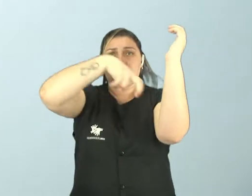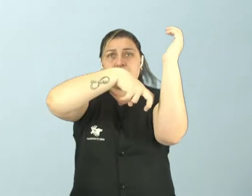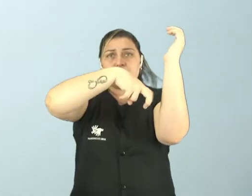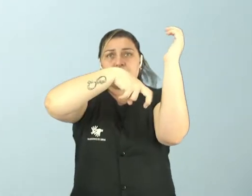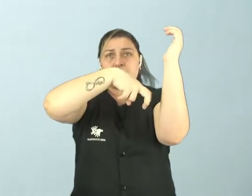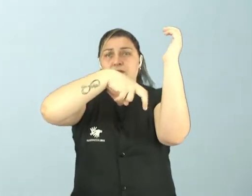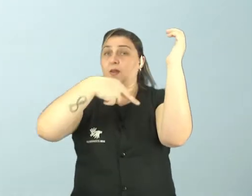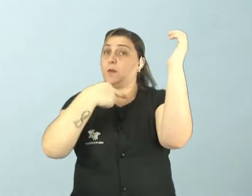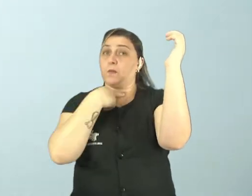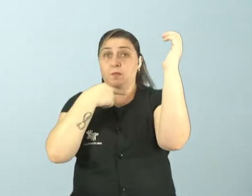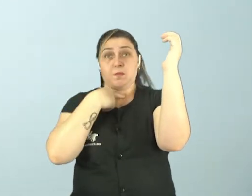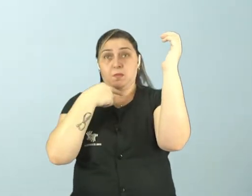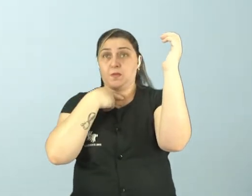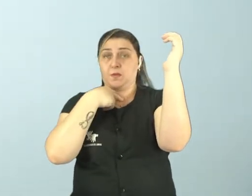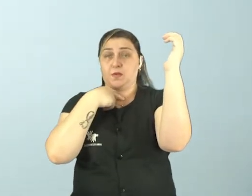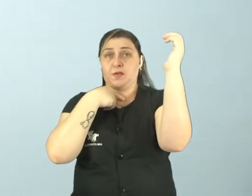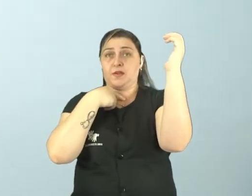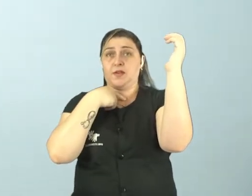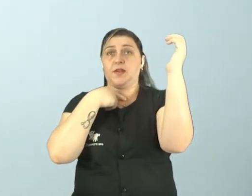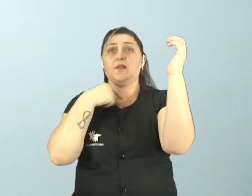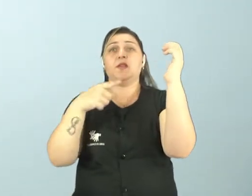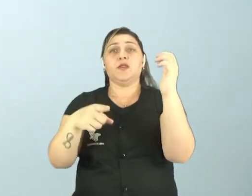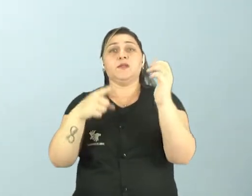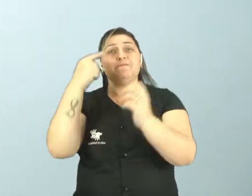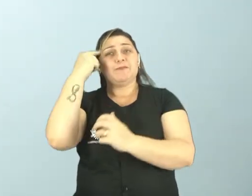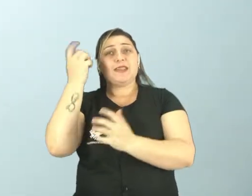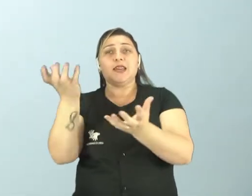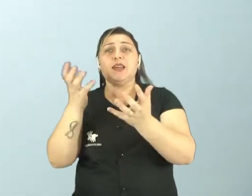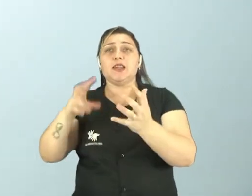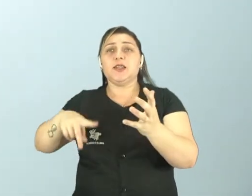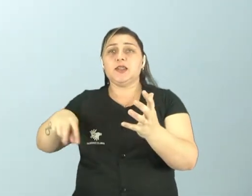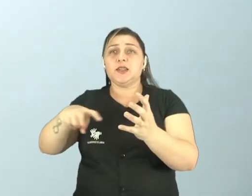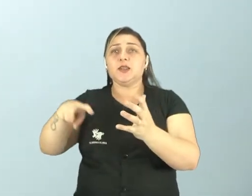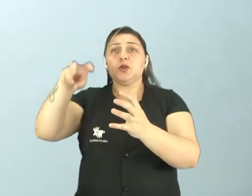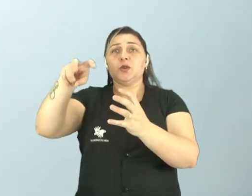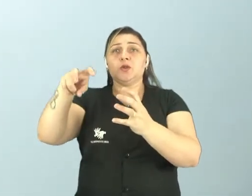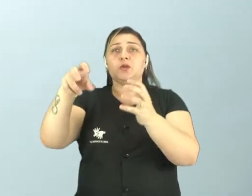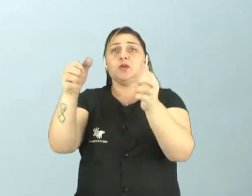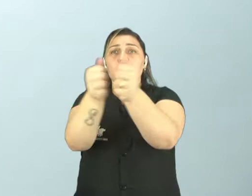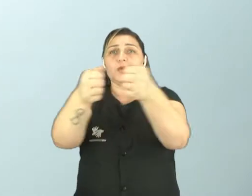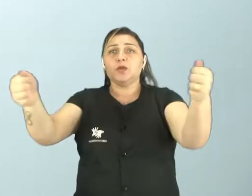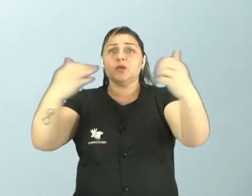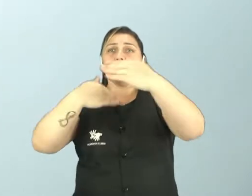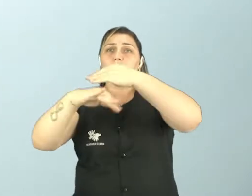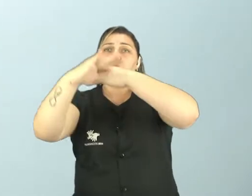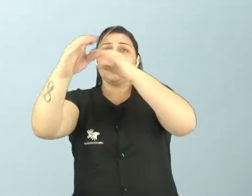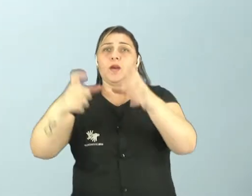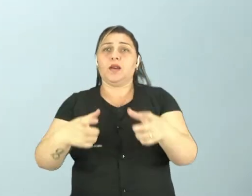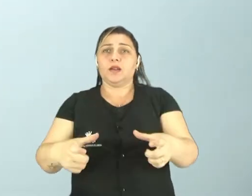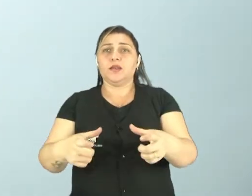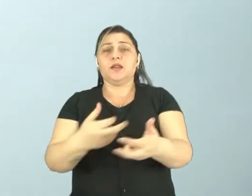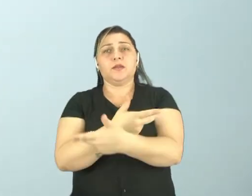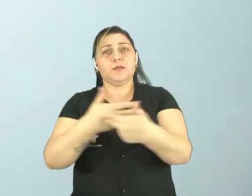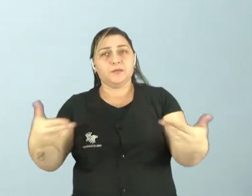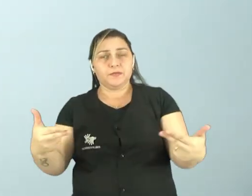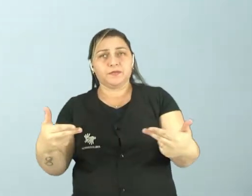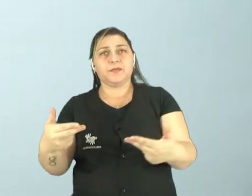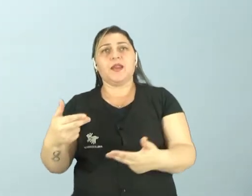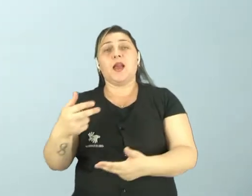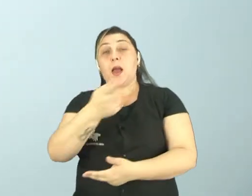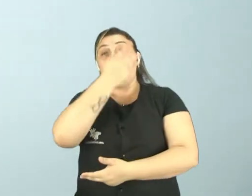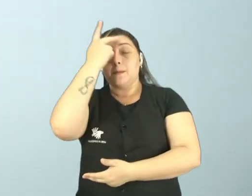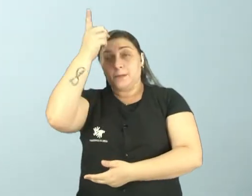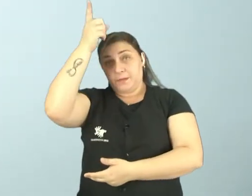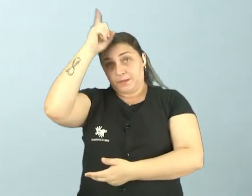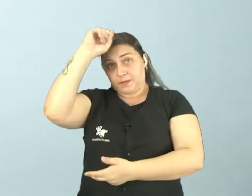fazerem. Mas vamos dizer que um dia você colocou na sua cabeça que você queria subir em cima do armário. Você já pensou na seguinte situação? Uma pessoa